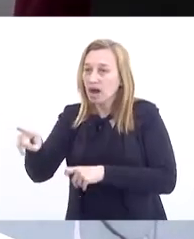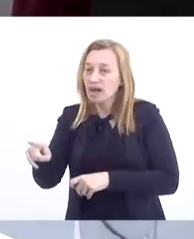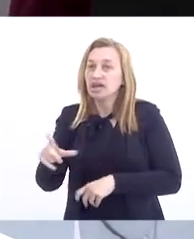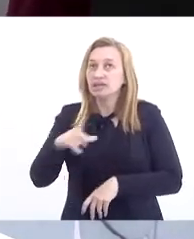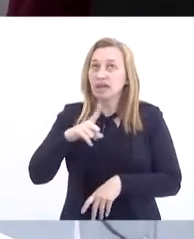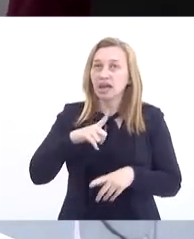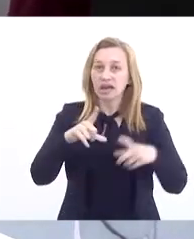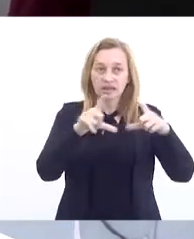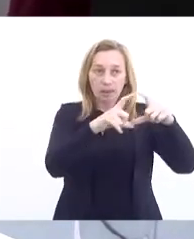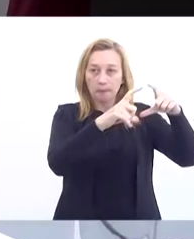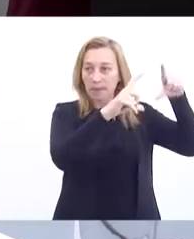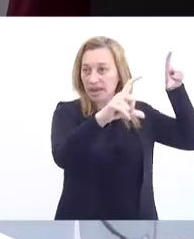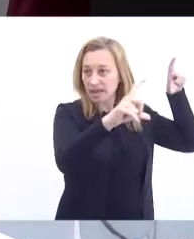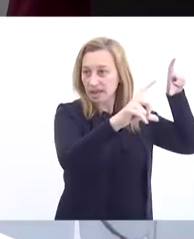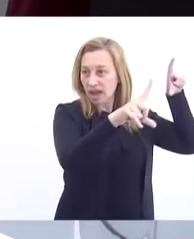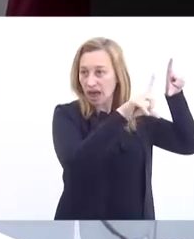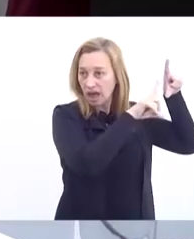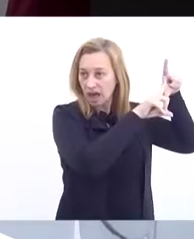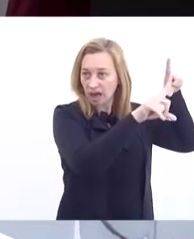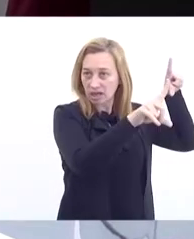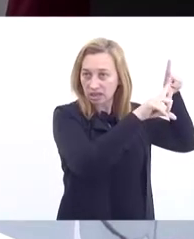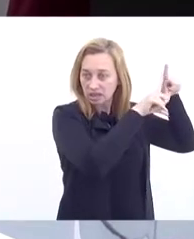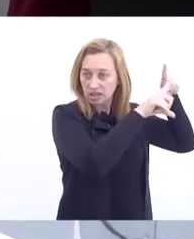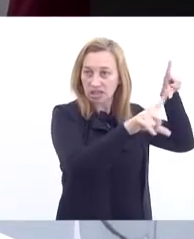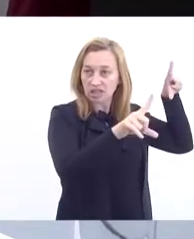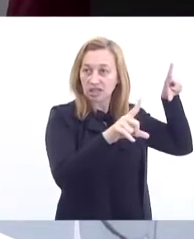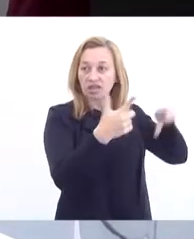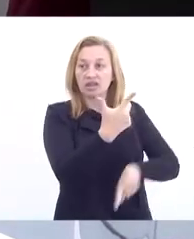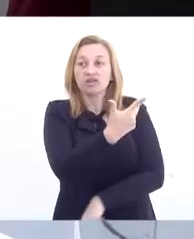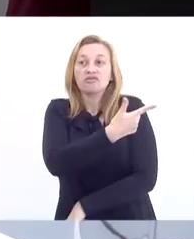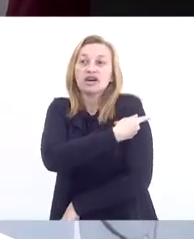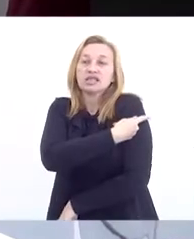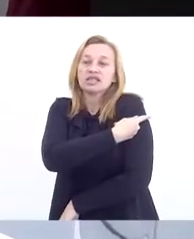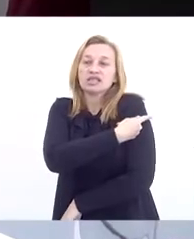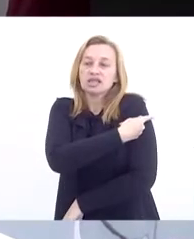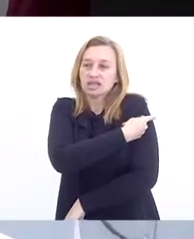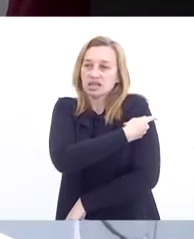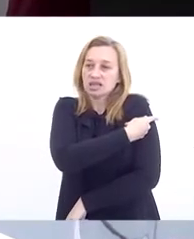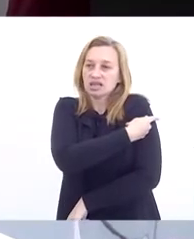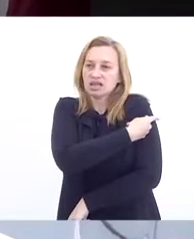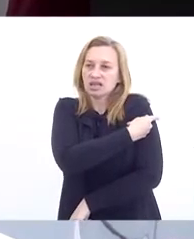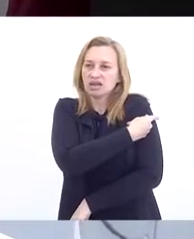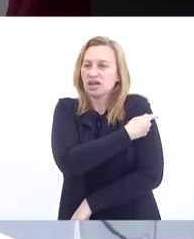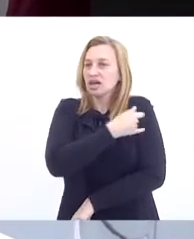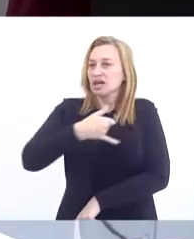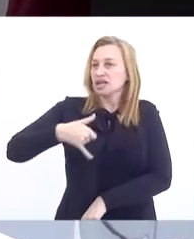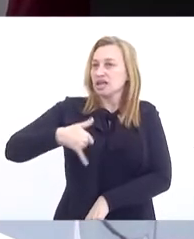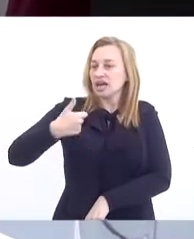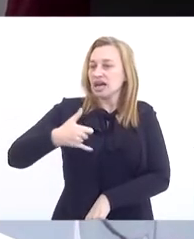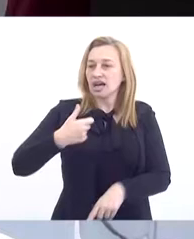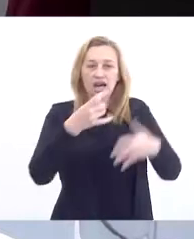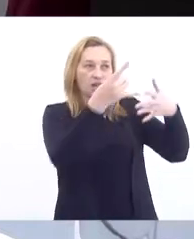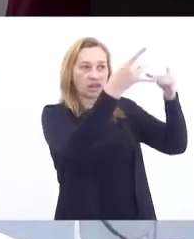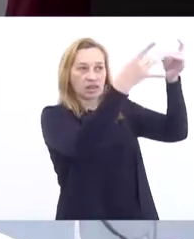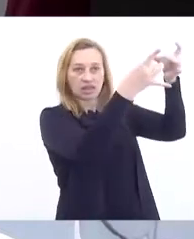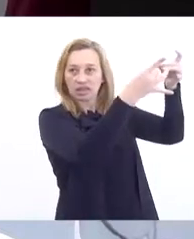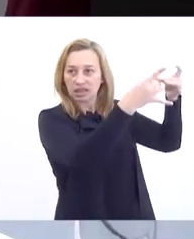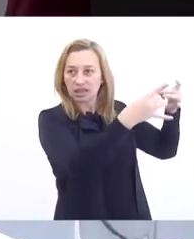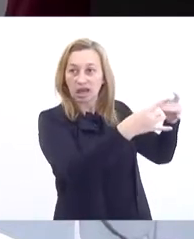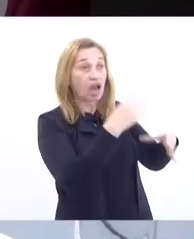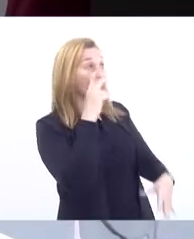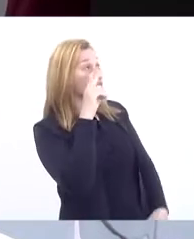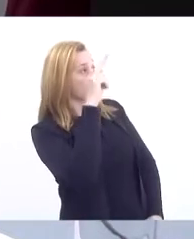na parede, as vacinas recomendáveis por faixa etária. Aí você vai lá, tua faixa etária